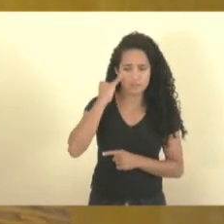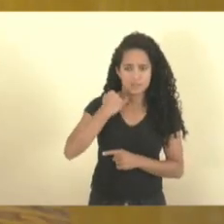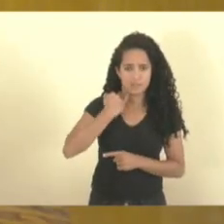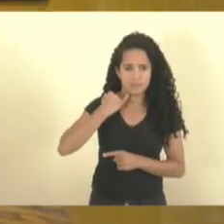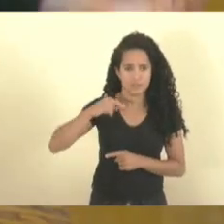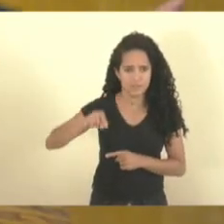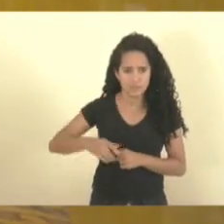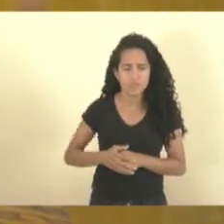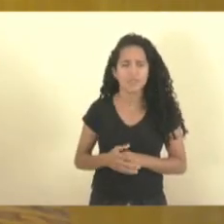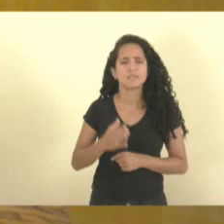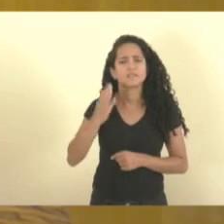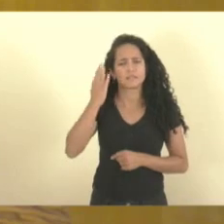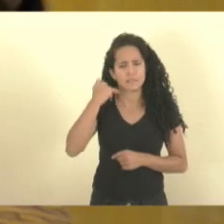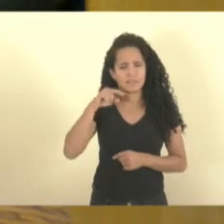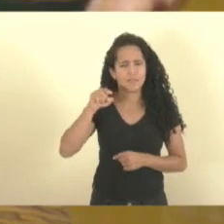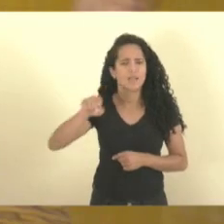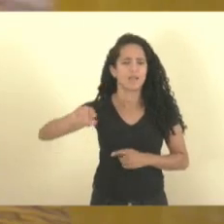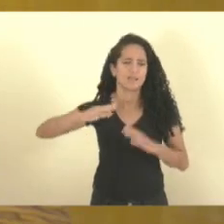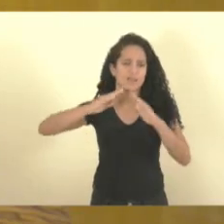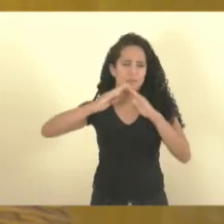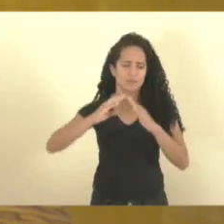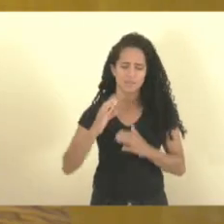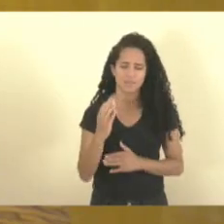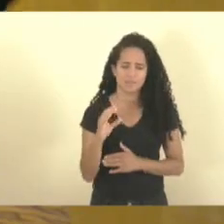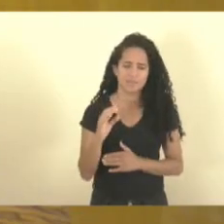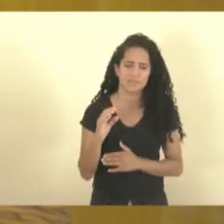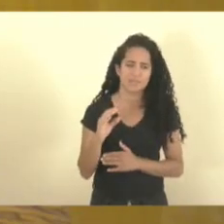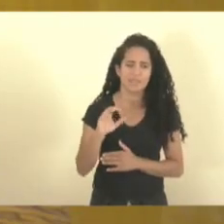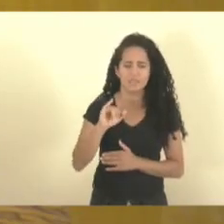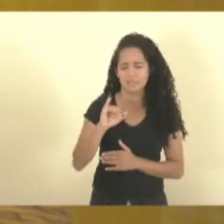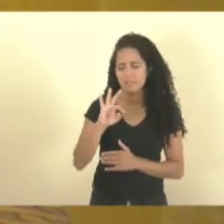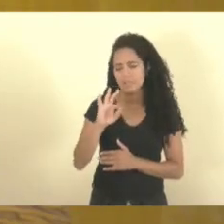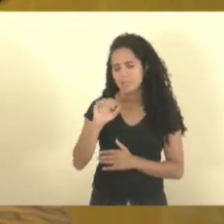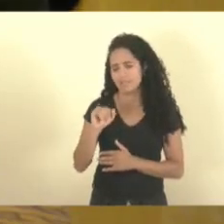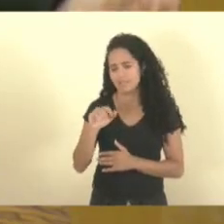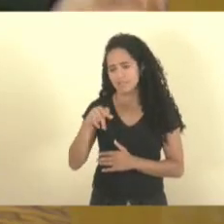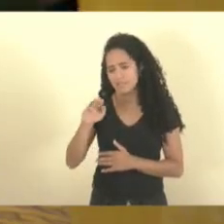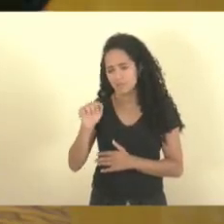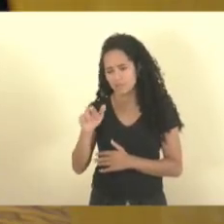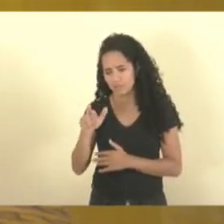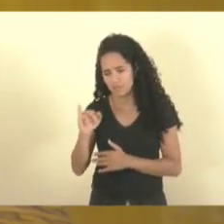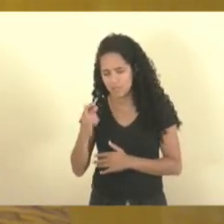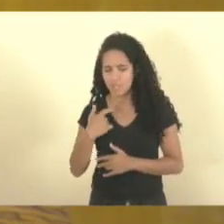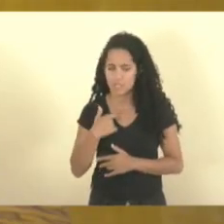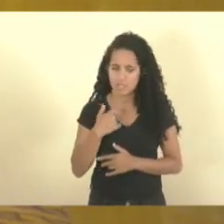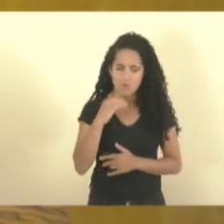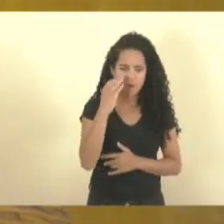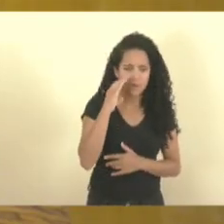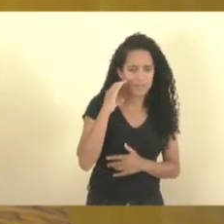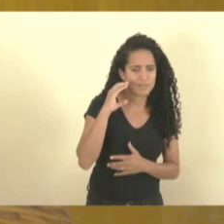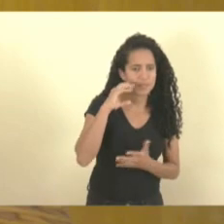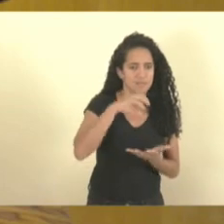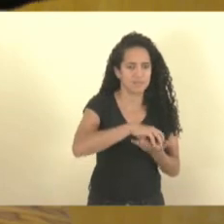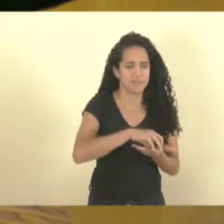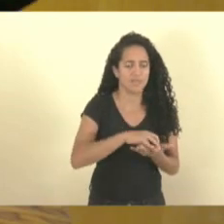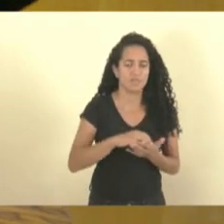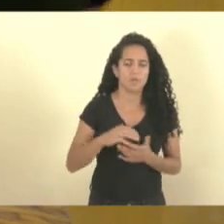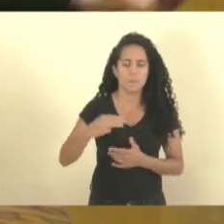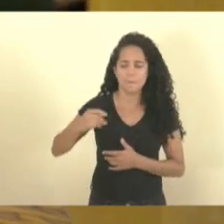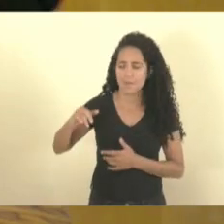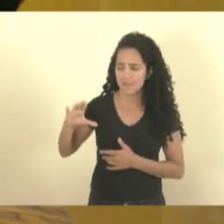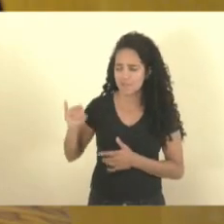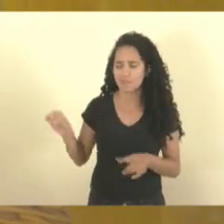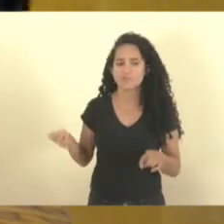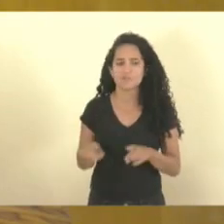de Cariacica, de Itaquari, Zé Esmeralda é de Cariacica Sede, Marcelo Santos